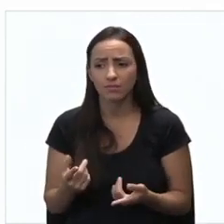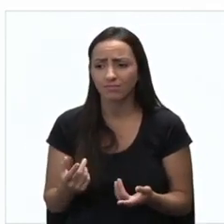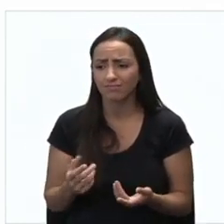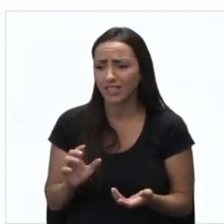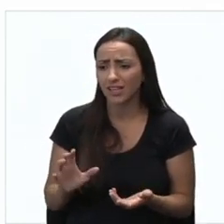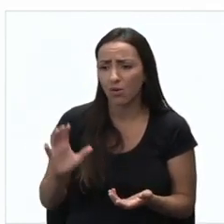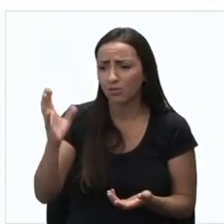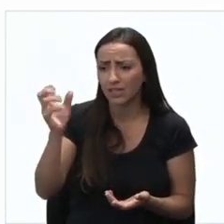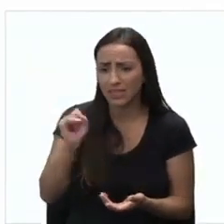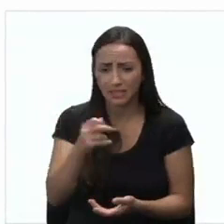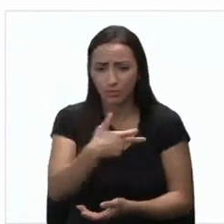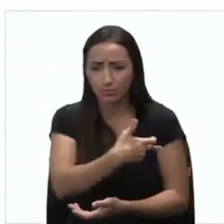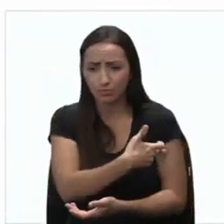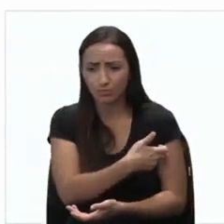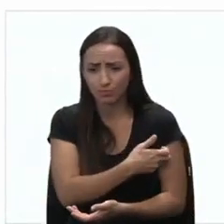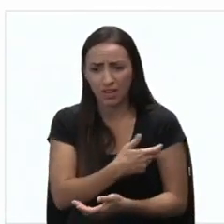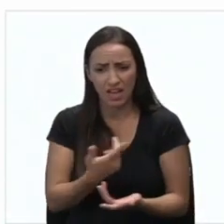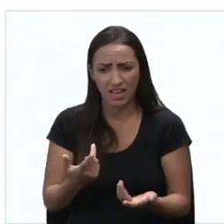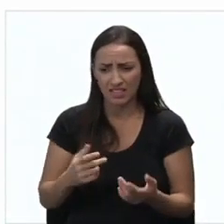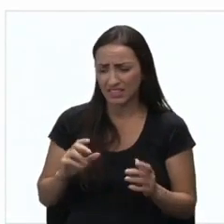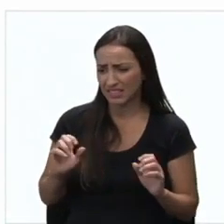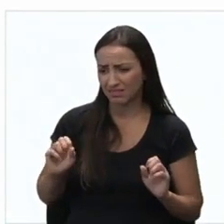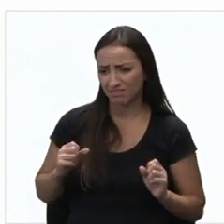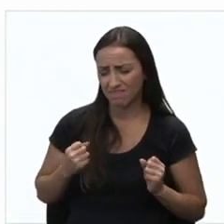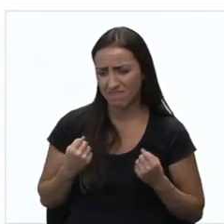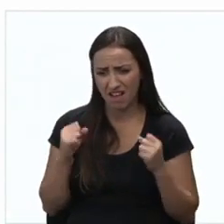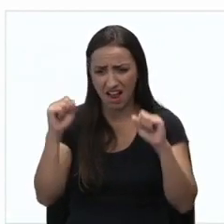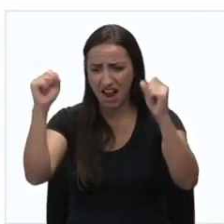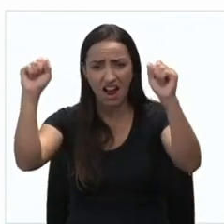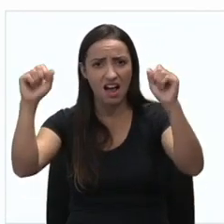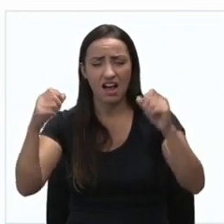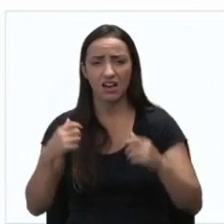os efeitos, eles se rebelaram. E às vezes eles...